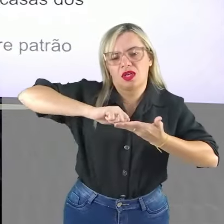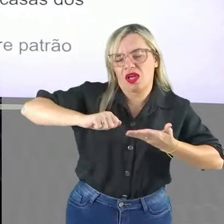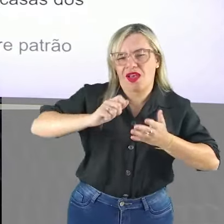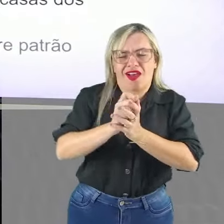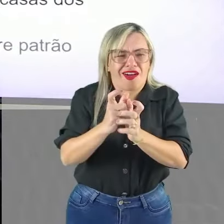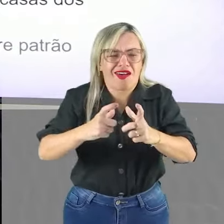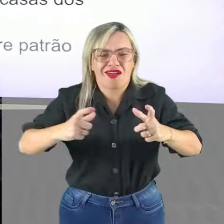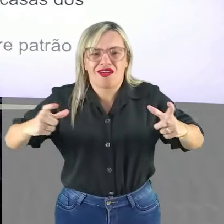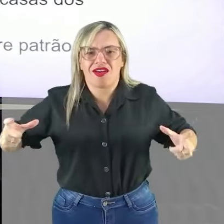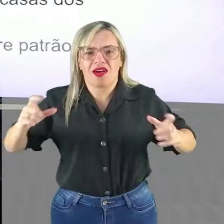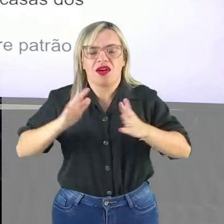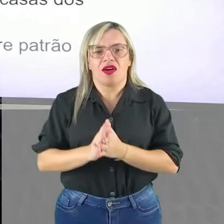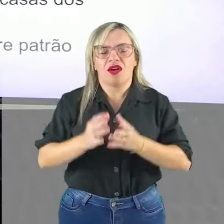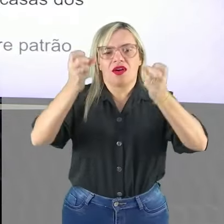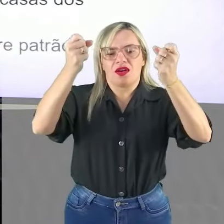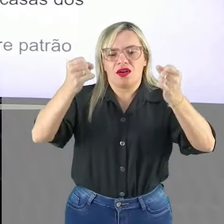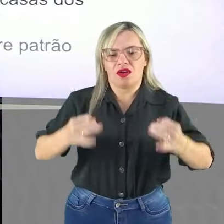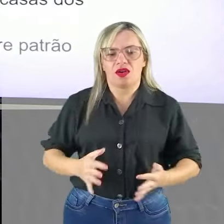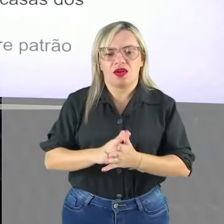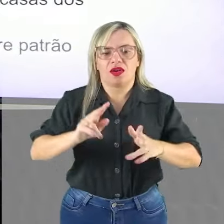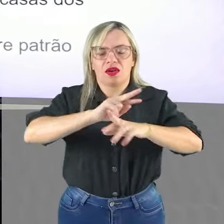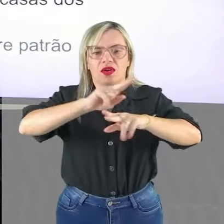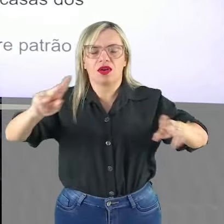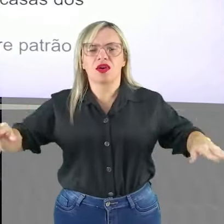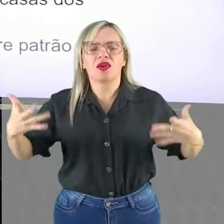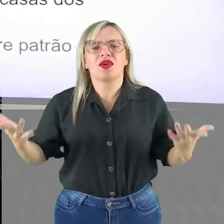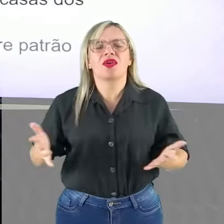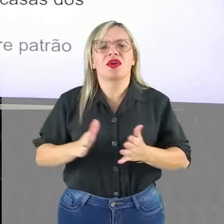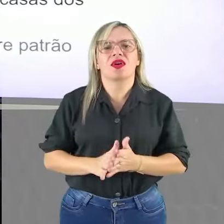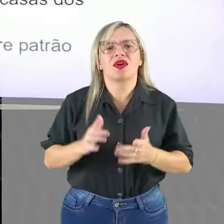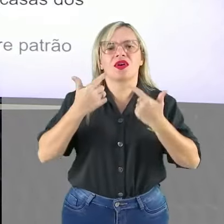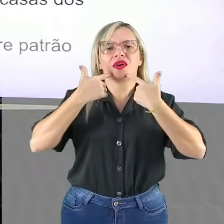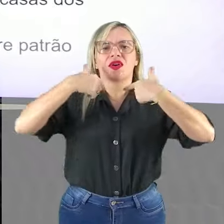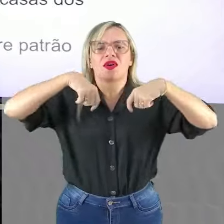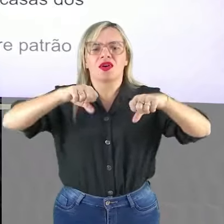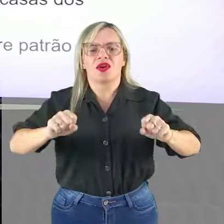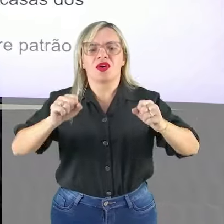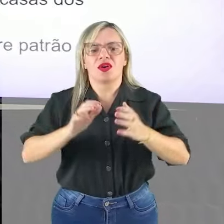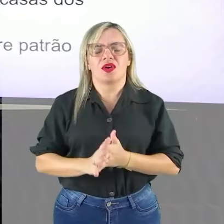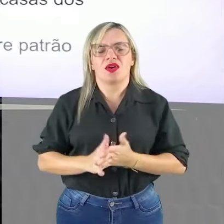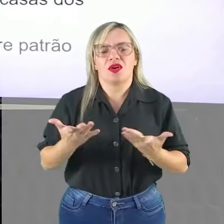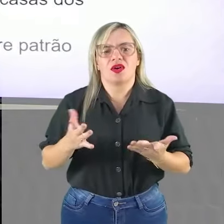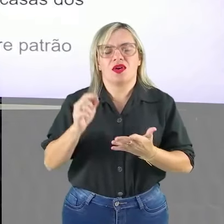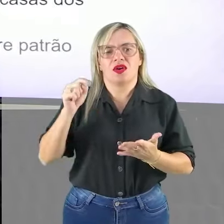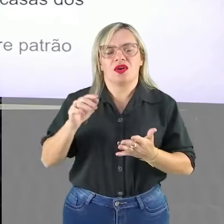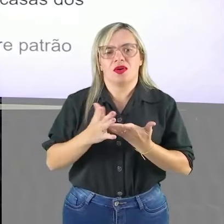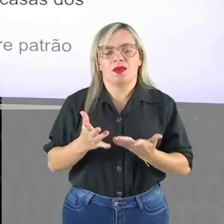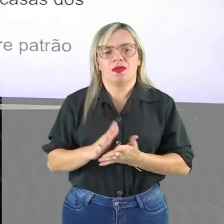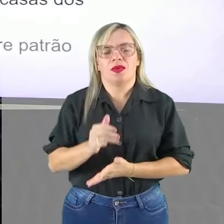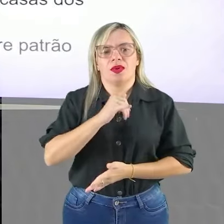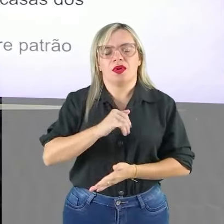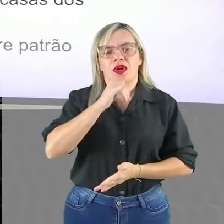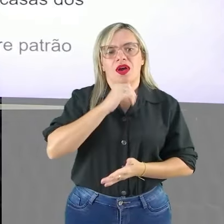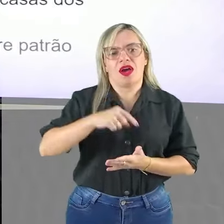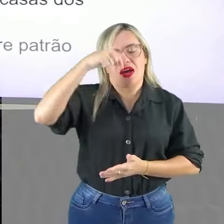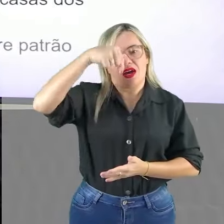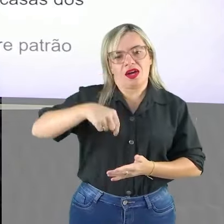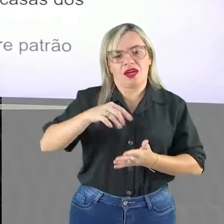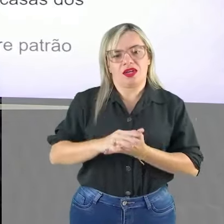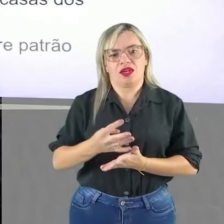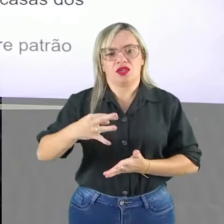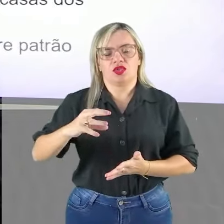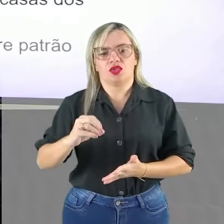gigantesca nes Me explica aí o que que é uma variação linguística por exemplo nós aqui aqui do Maranhão falamos a palavra tio e falamos a palavra dia